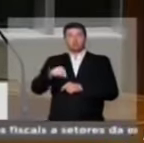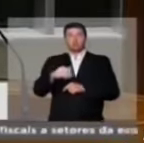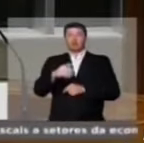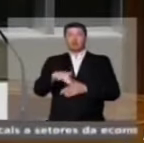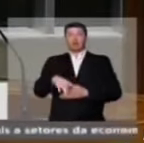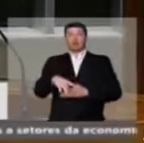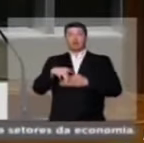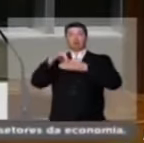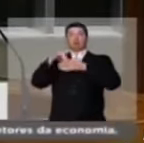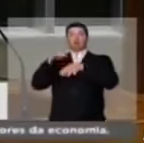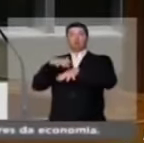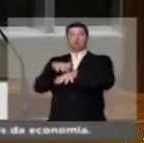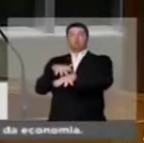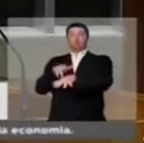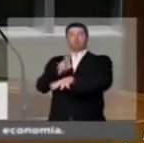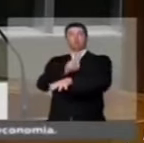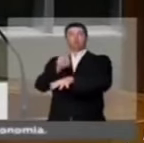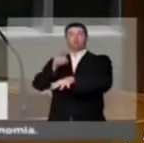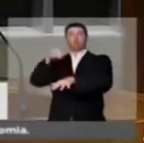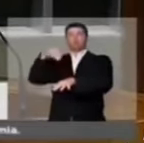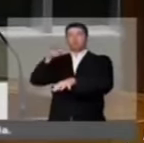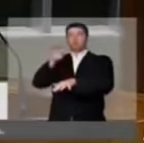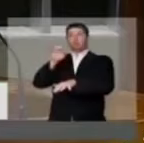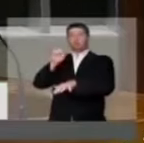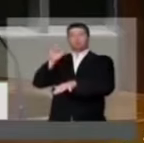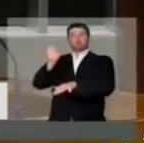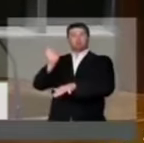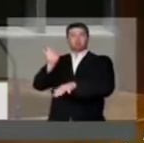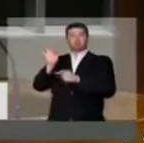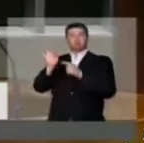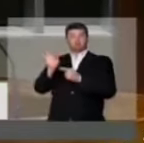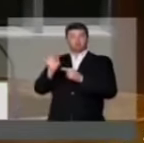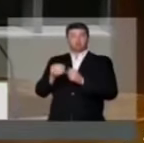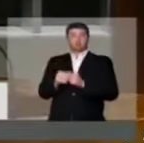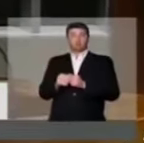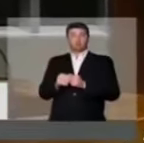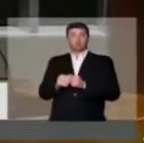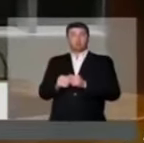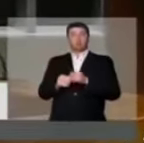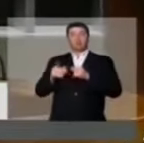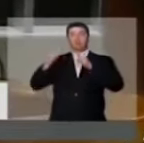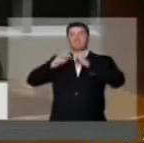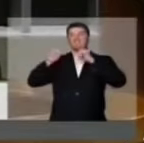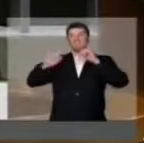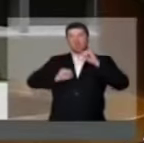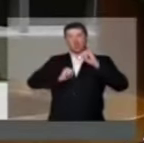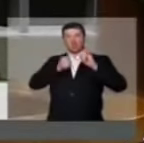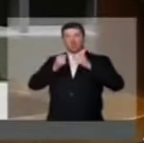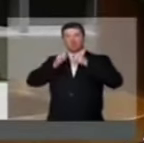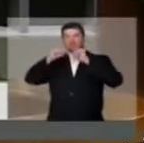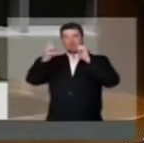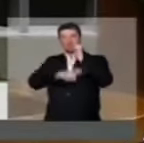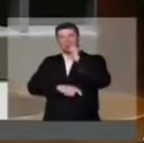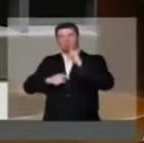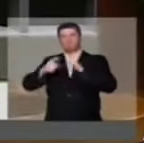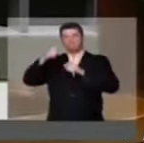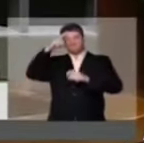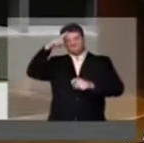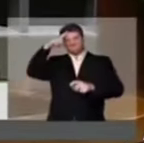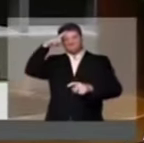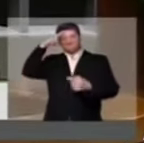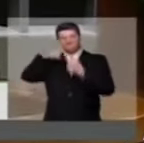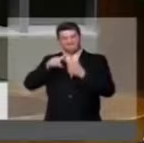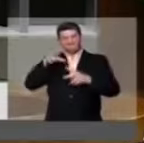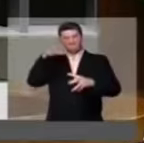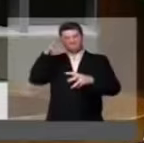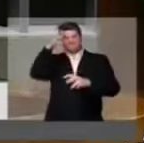líder de um movimento chamado MTST, e que, na verdade, prega o ódio, prega a raiva, prega a vingança. Esse